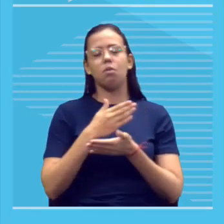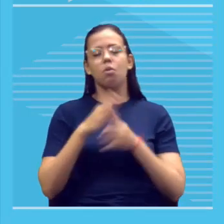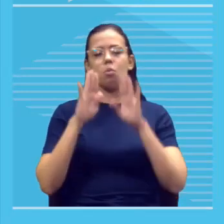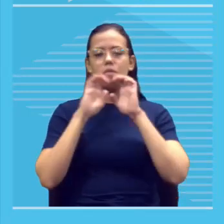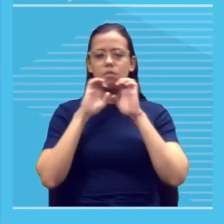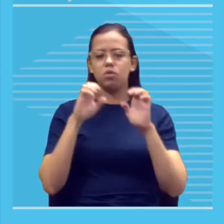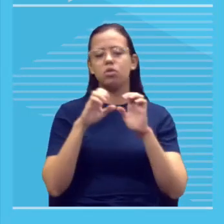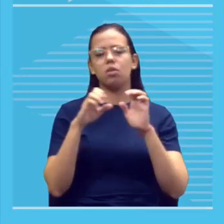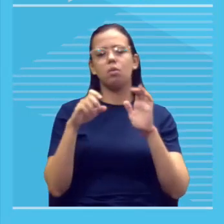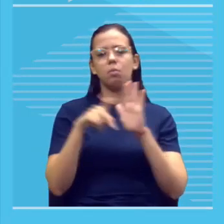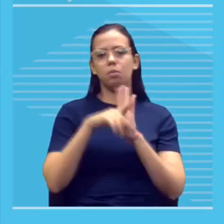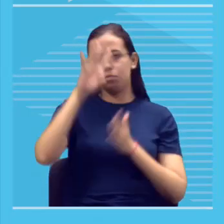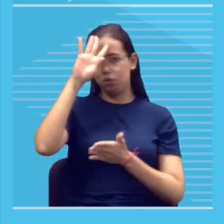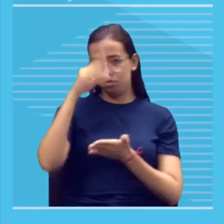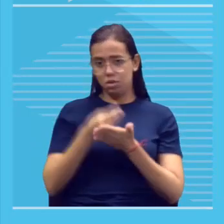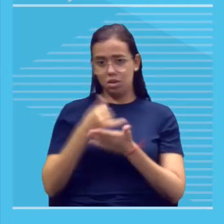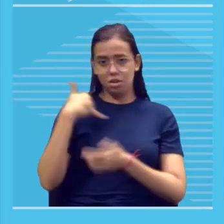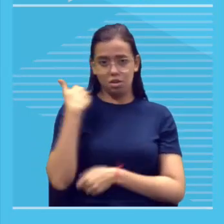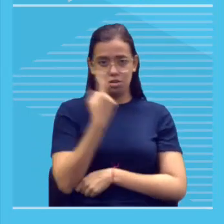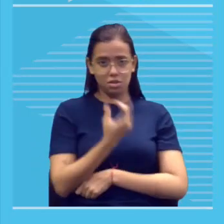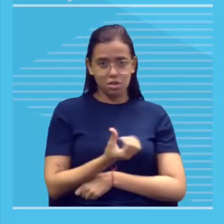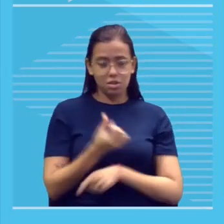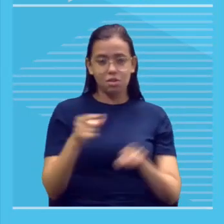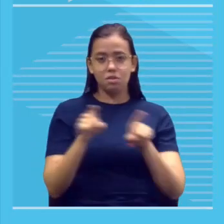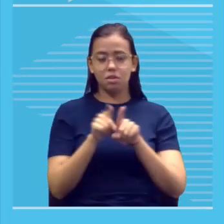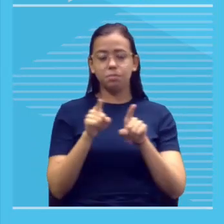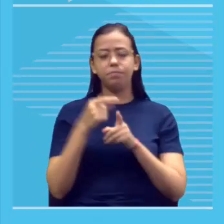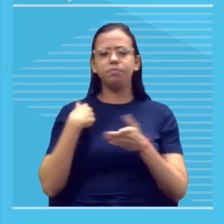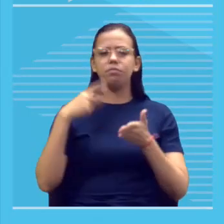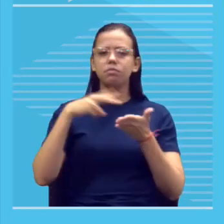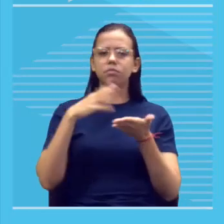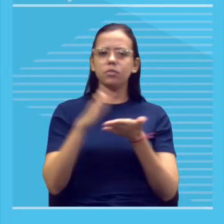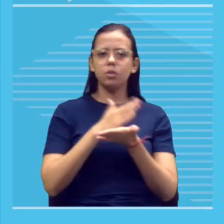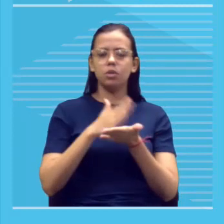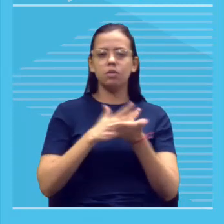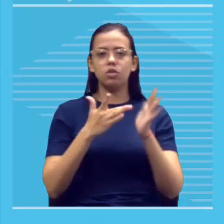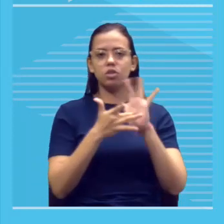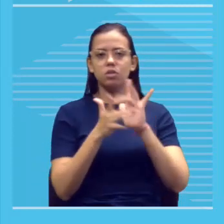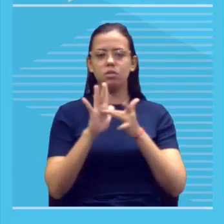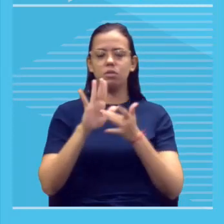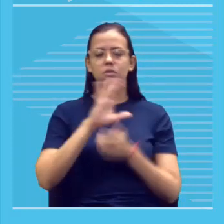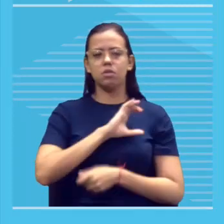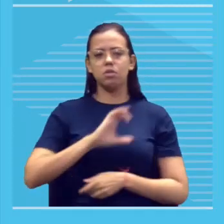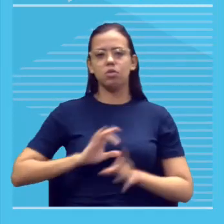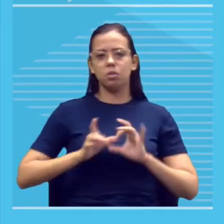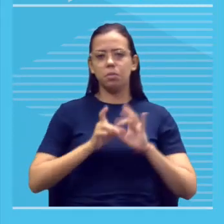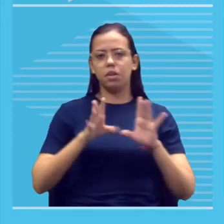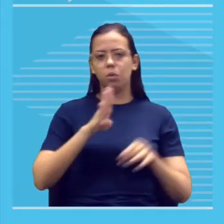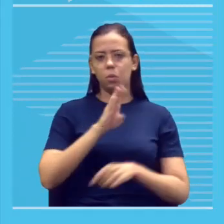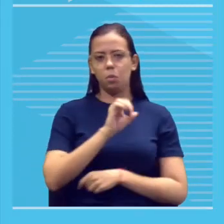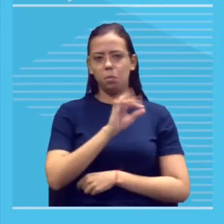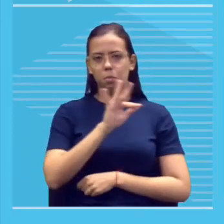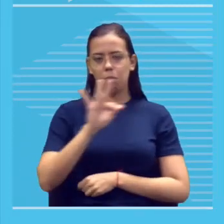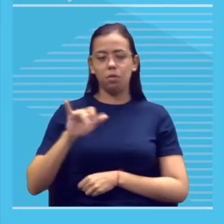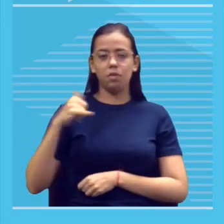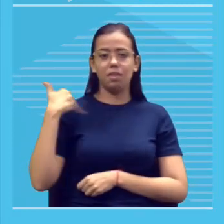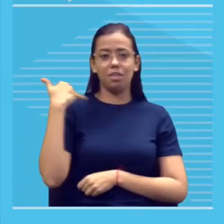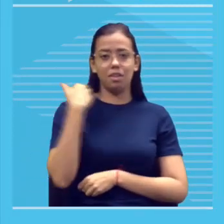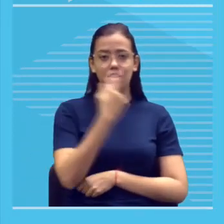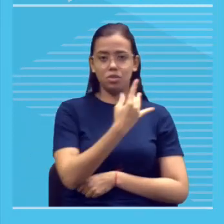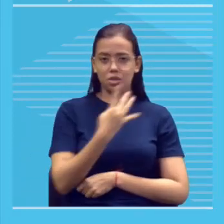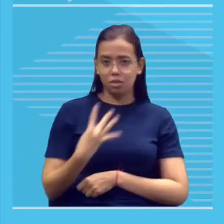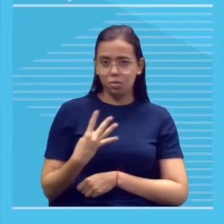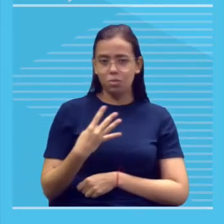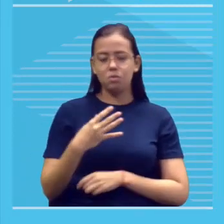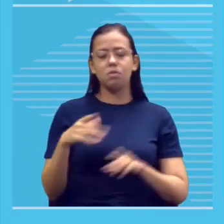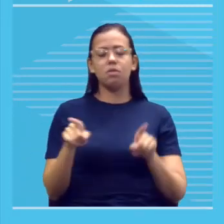com 16 anos eu li Jesus Cristo Libertador do bofe com 14 anos né Igreja